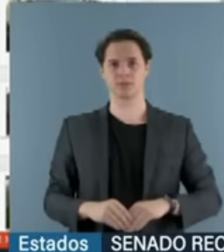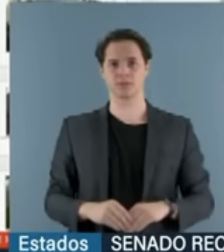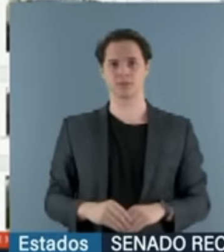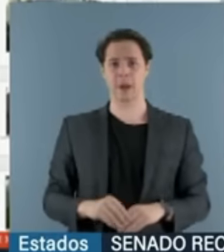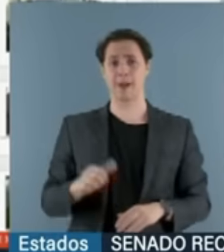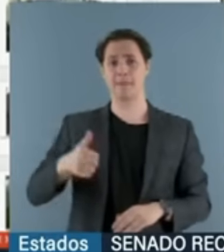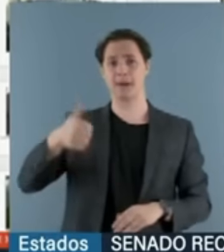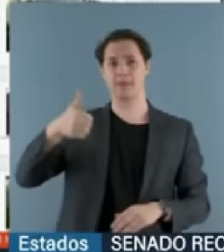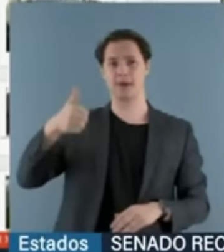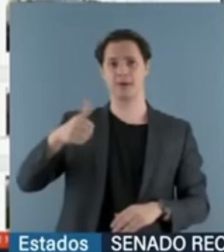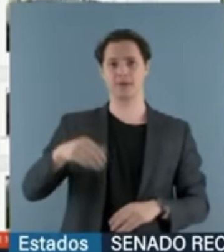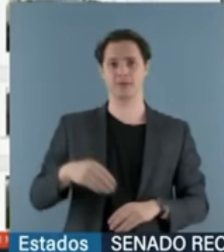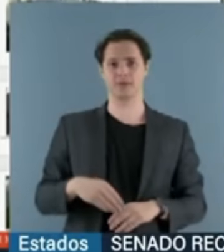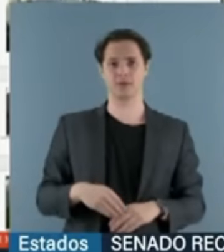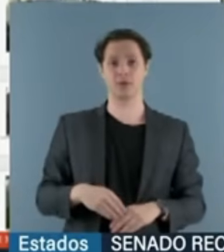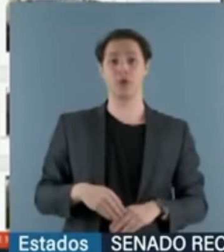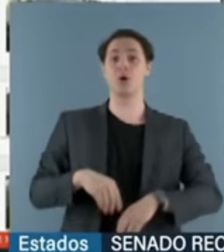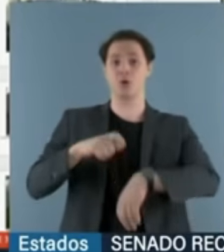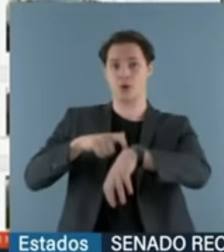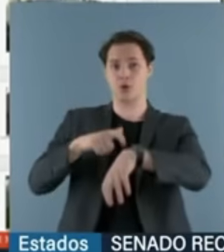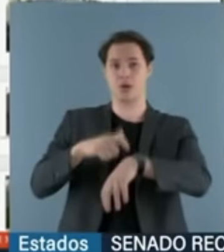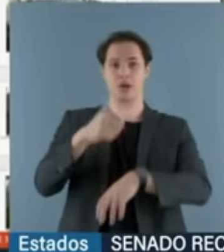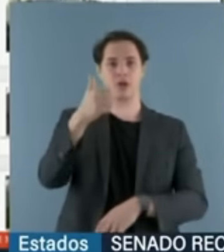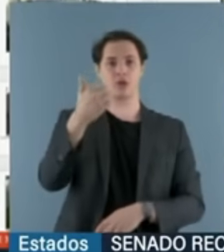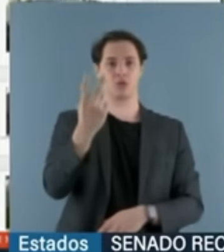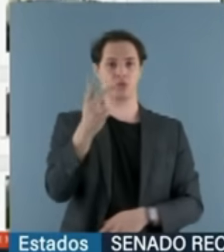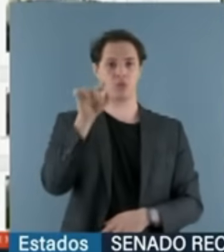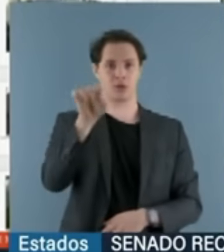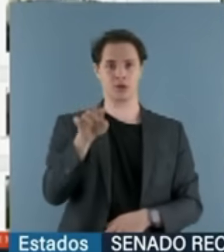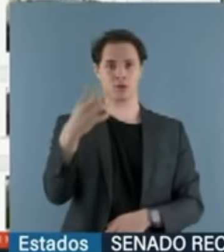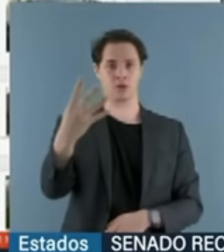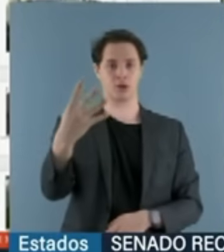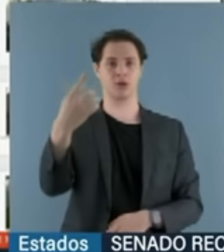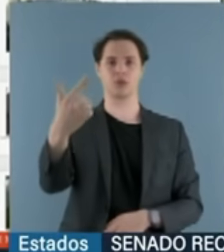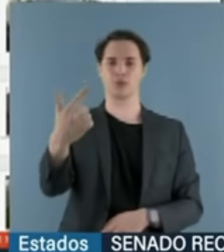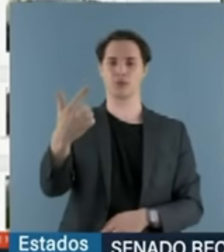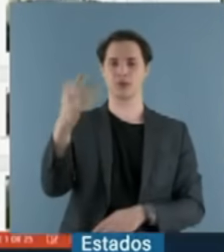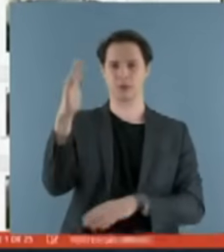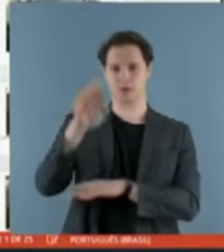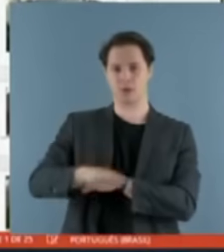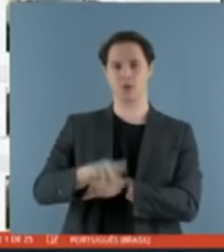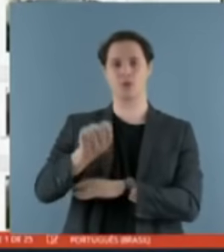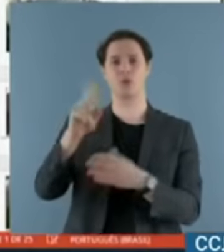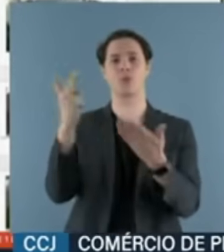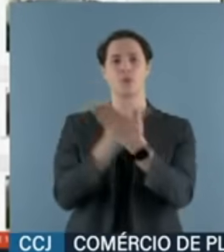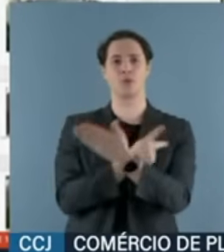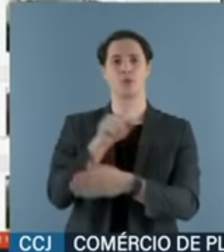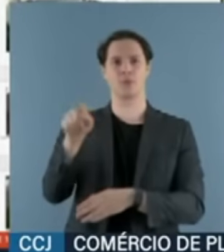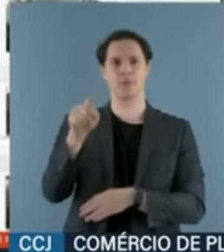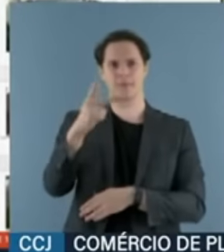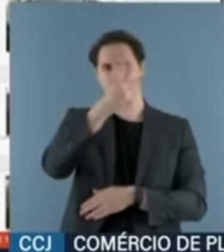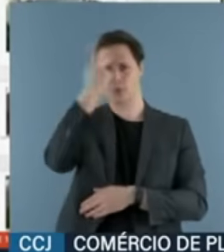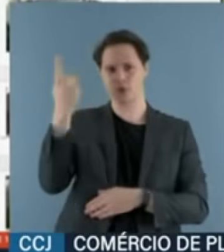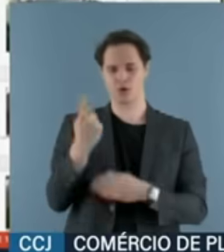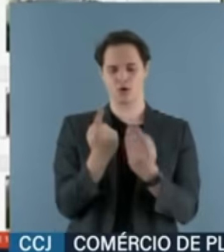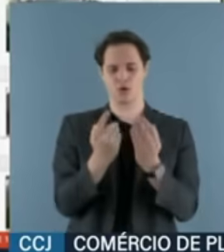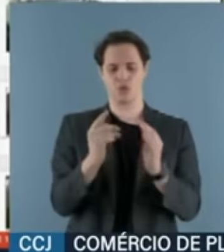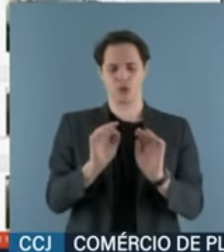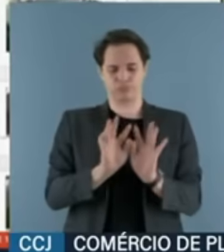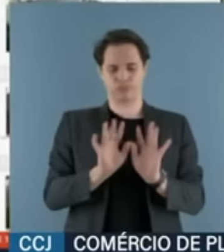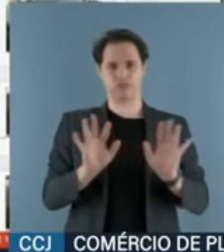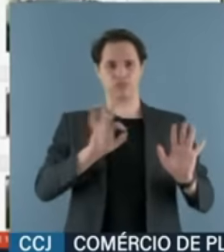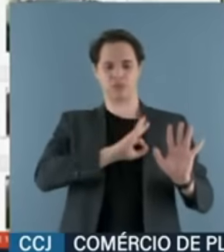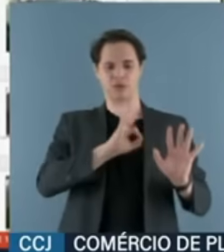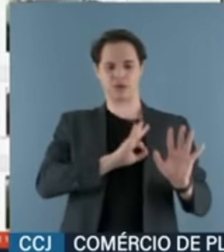primeira imagem. Às 14 horas e 42 minutos, houve o rompimento ali da